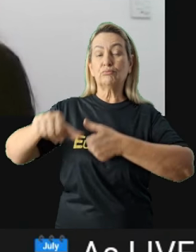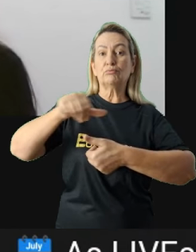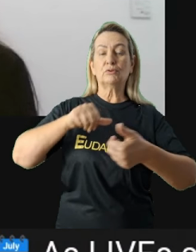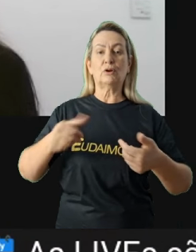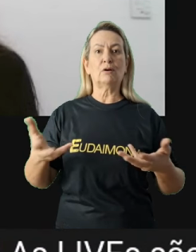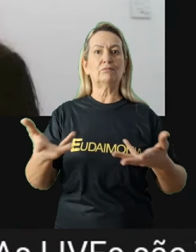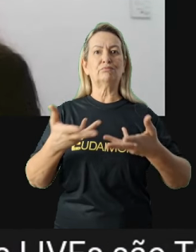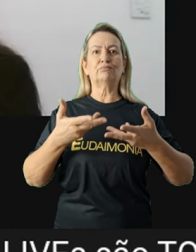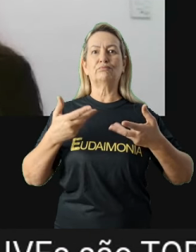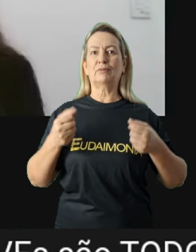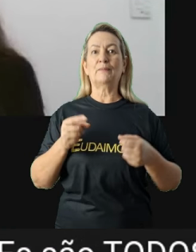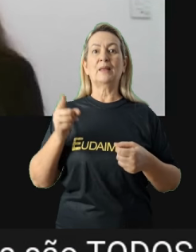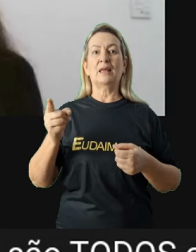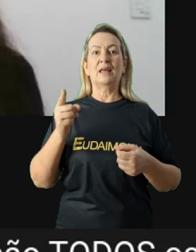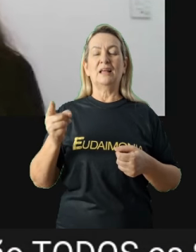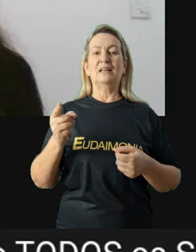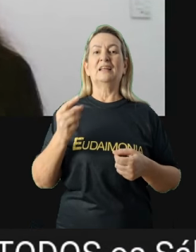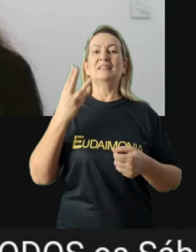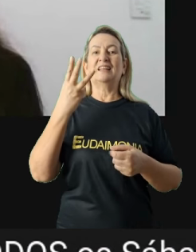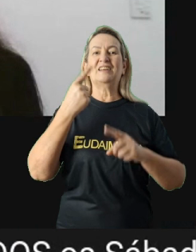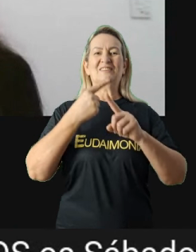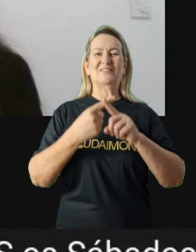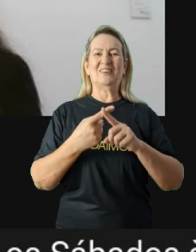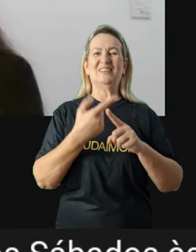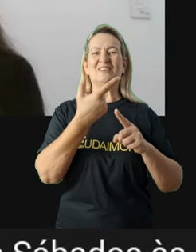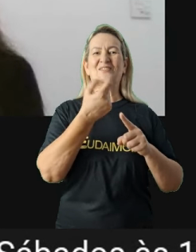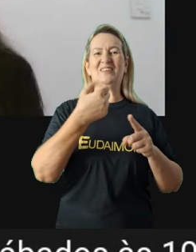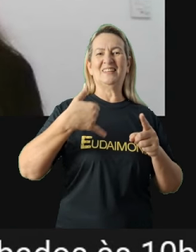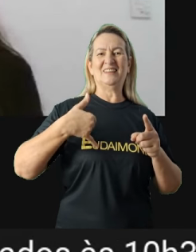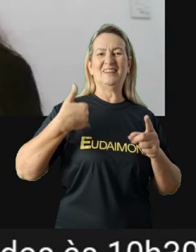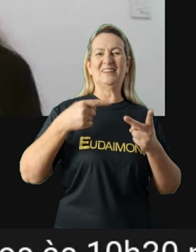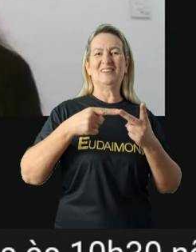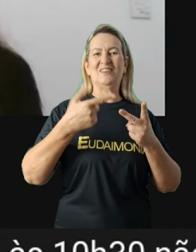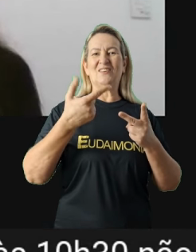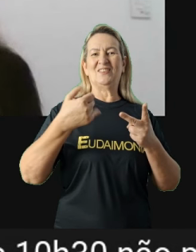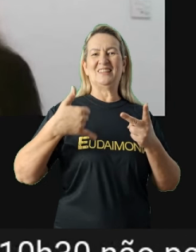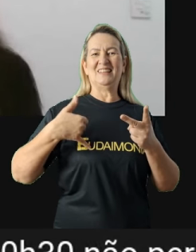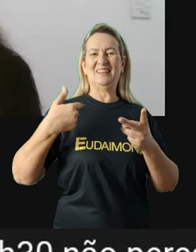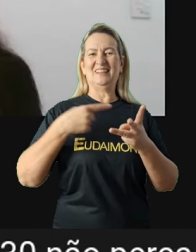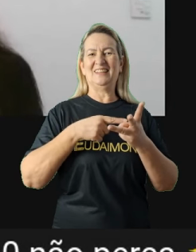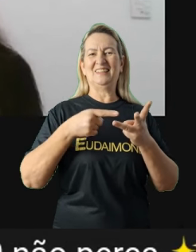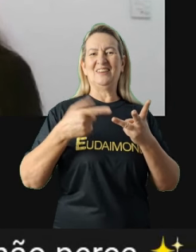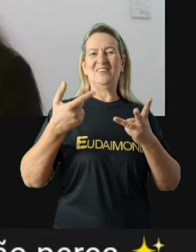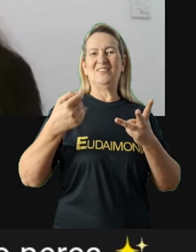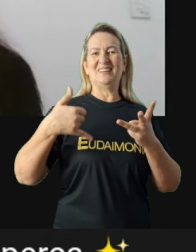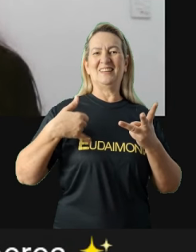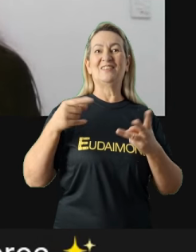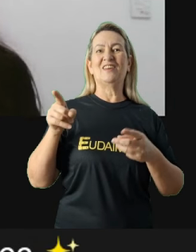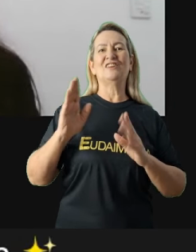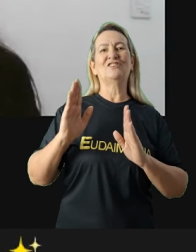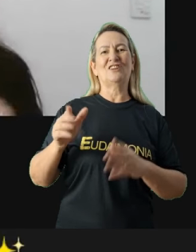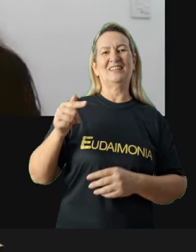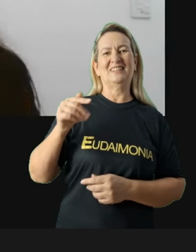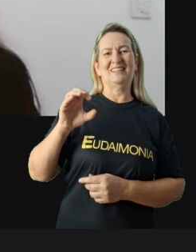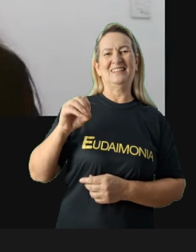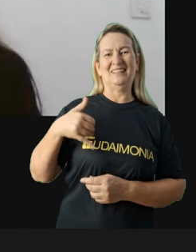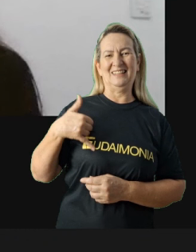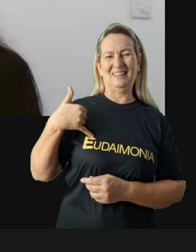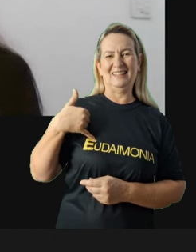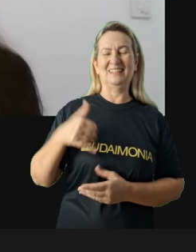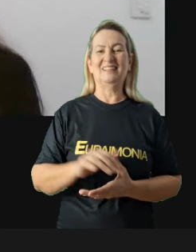também fantástica. Então, tudo bem. O Eugênio é meu aluno que já tem 3 vezes 20 anos, tá? Ele teve 20, teve 40, teve 60. Né,